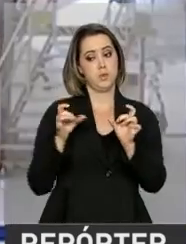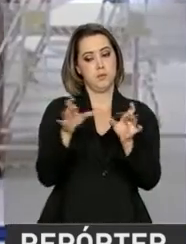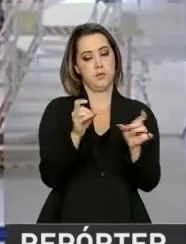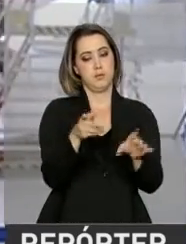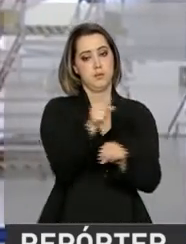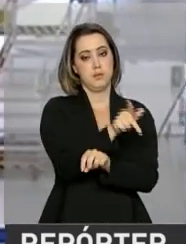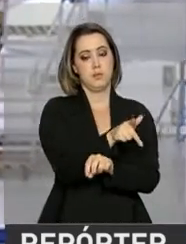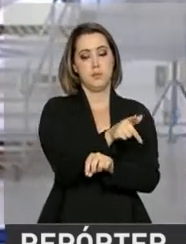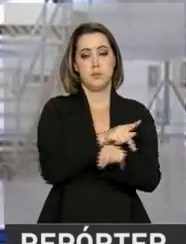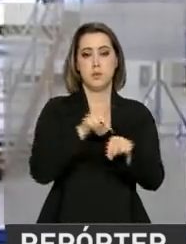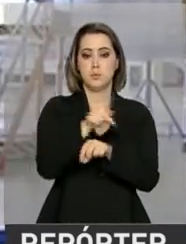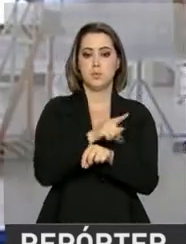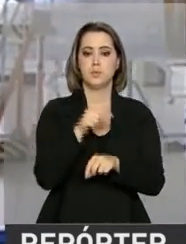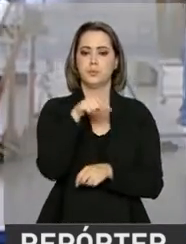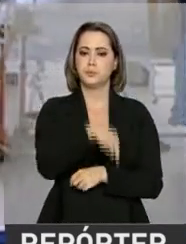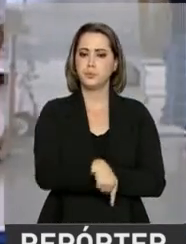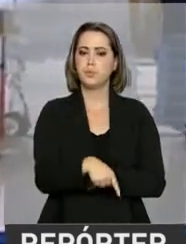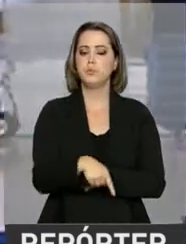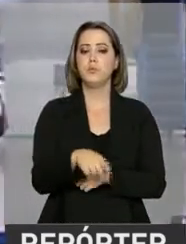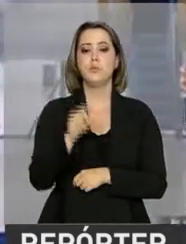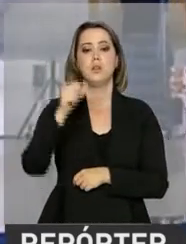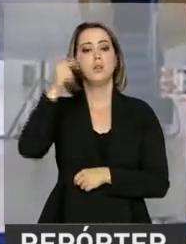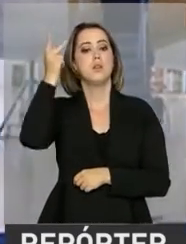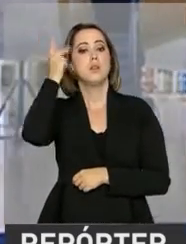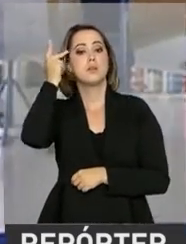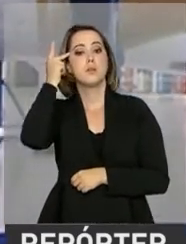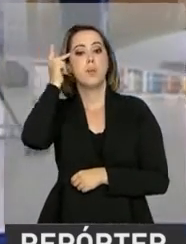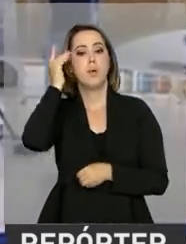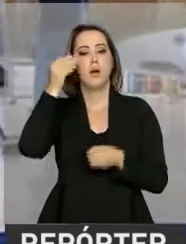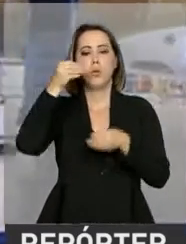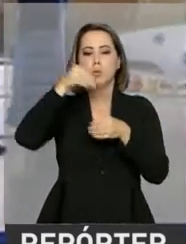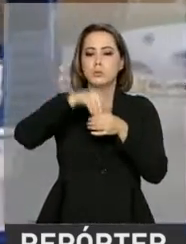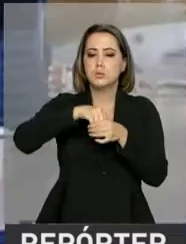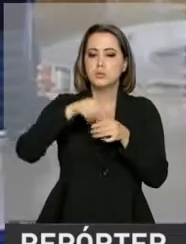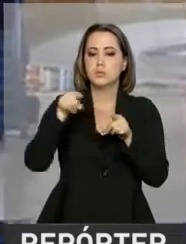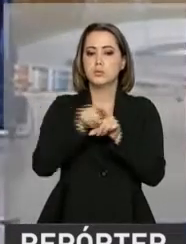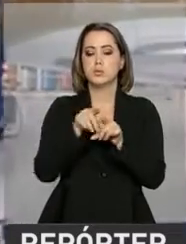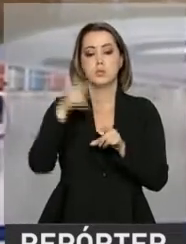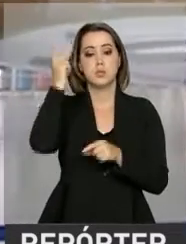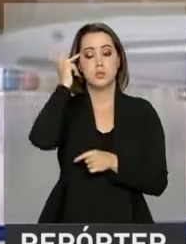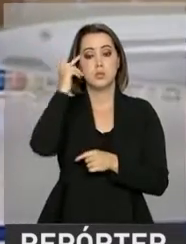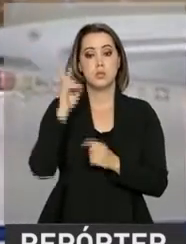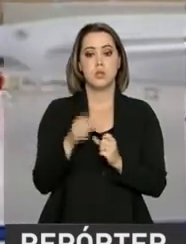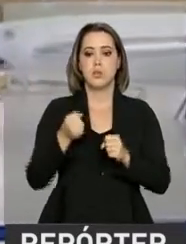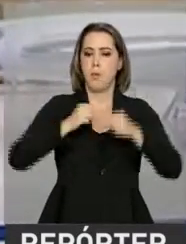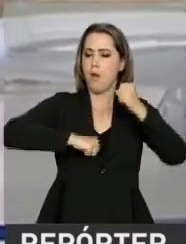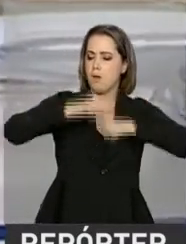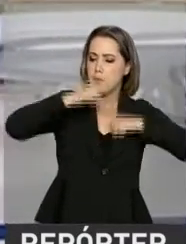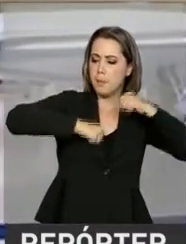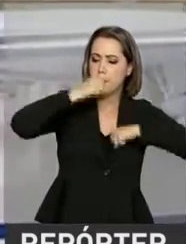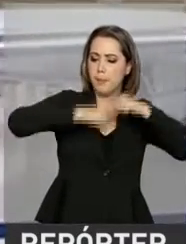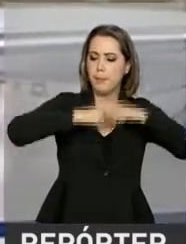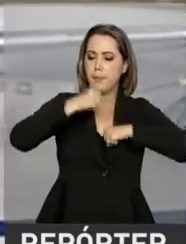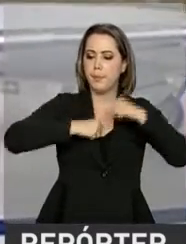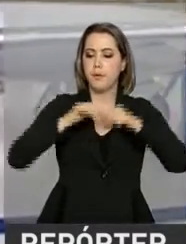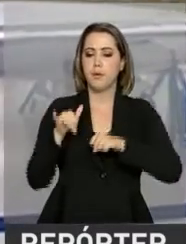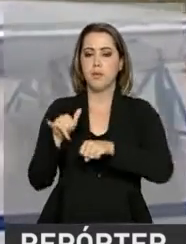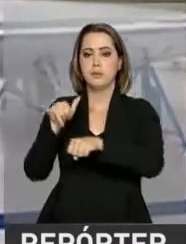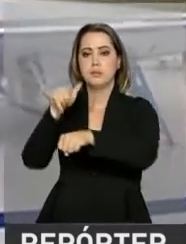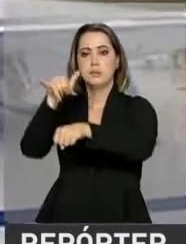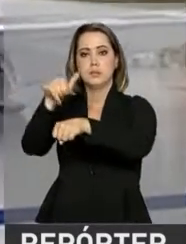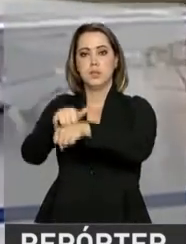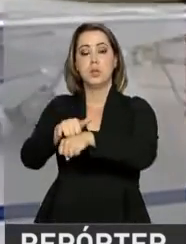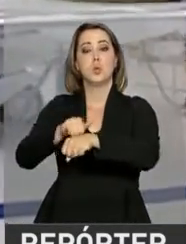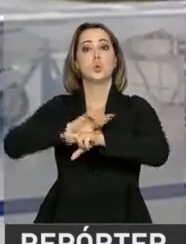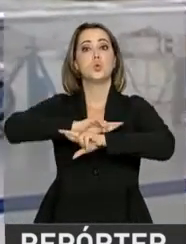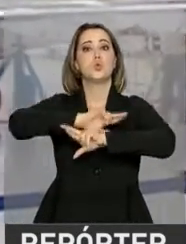exterior. Esta é a unidade da Embraer em São José dos Campos, interior de São Paulo, uma das maiores fabricantes de aviões comerciais, executivos e